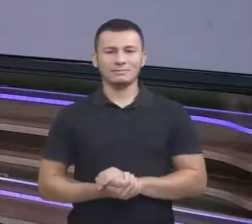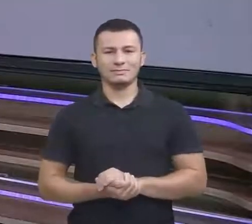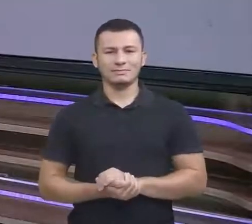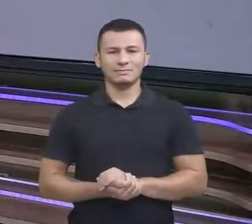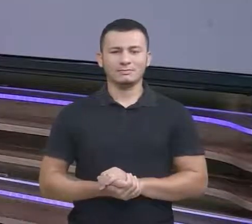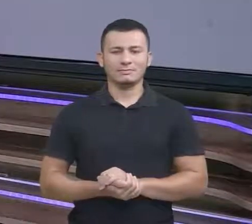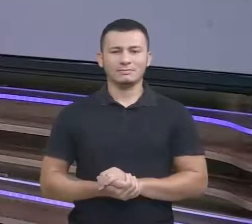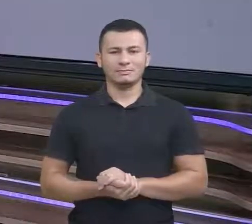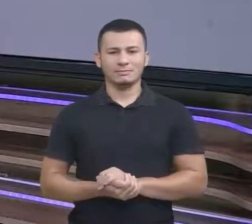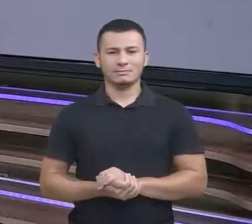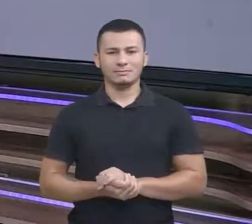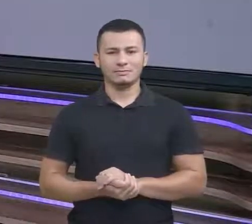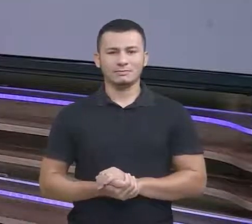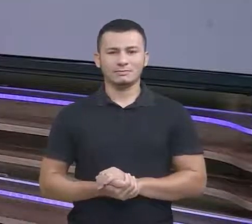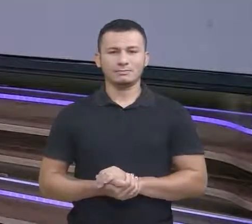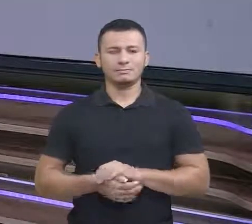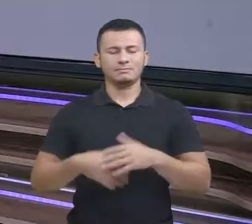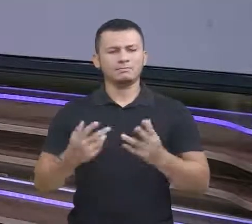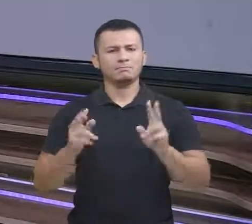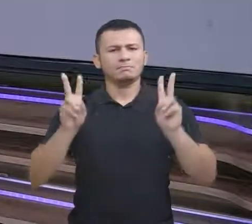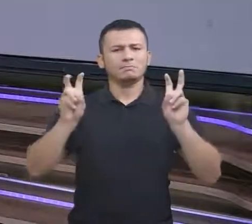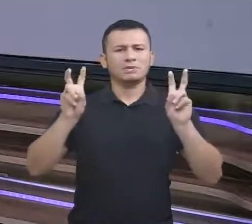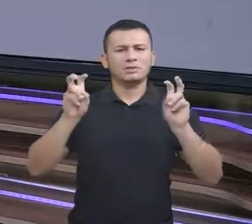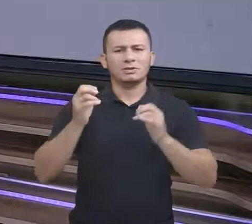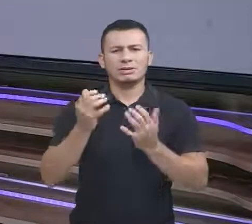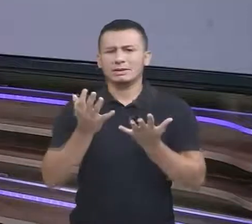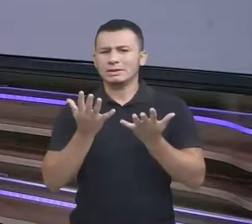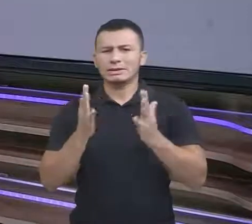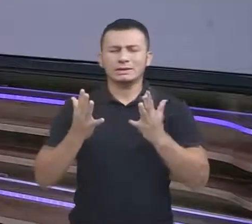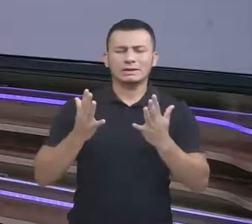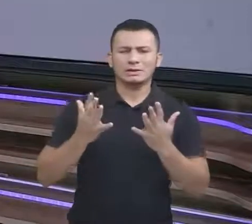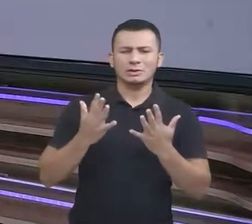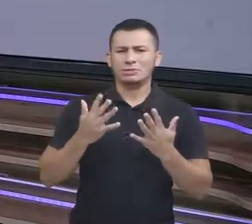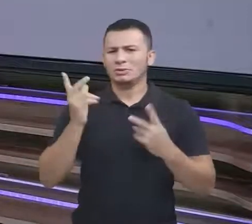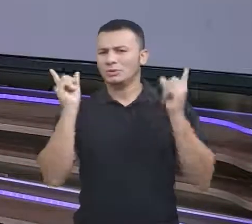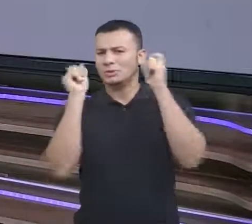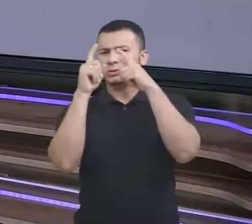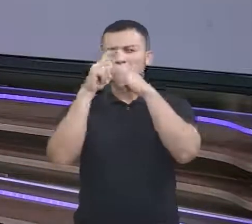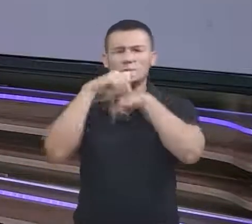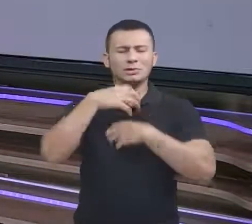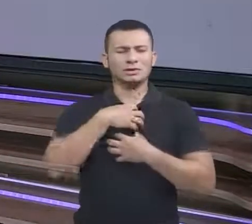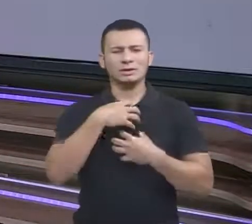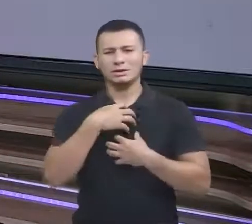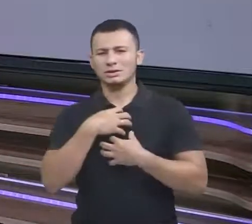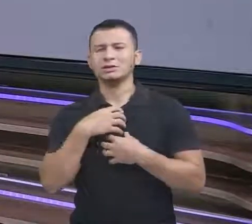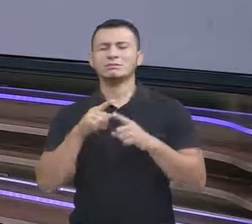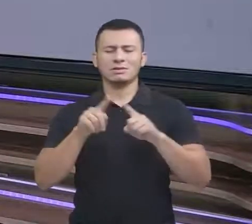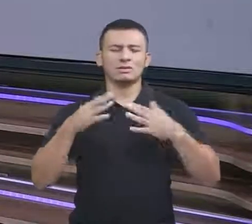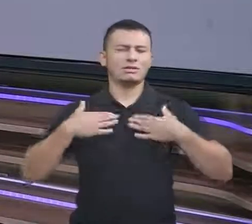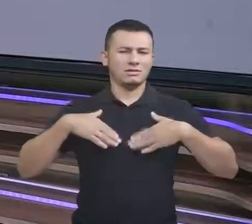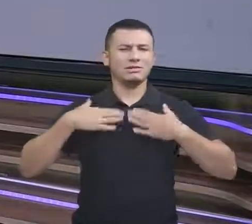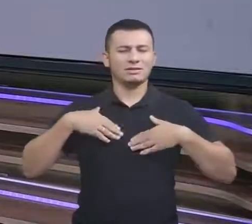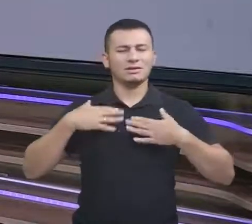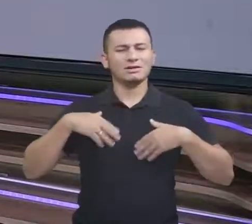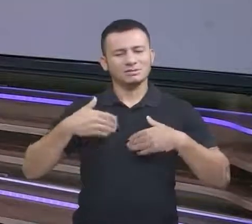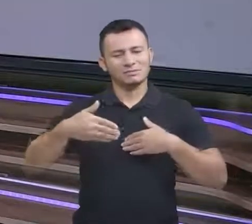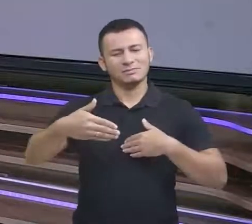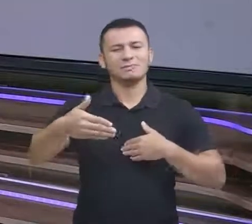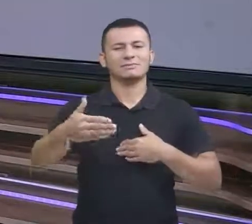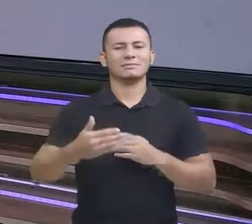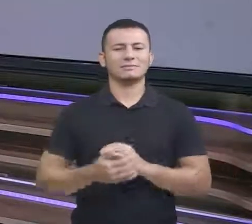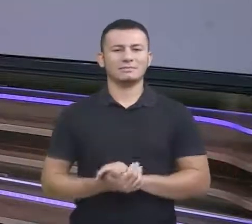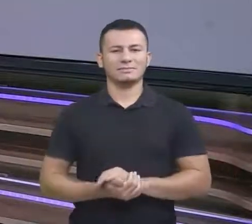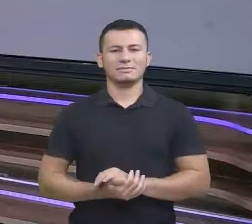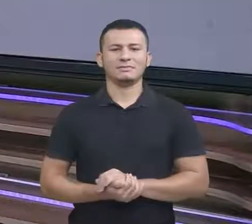nem escutou assim né o assunto parece que é uma coisa assim difícil mas vocês vão ver que não é